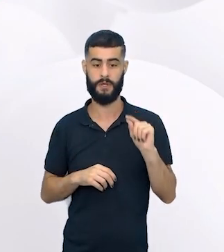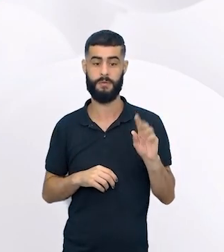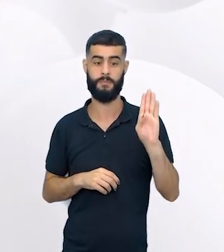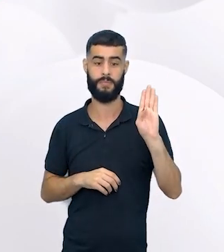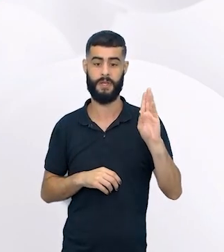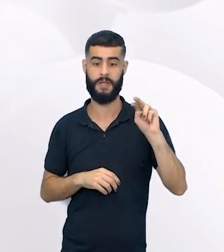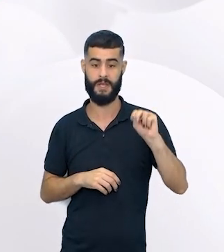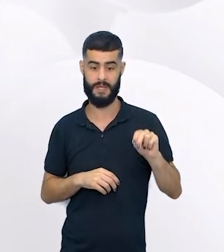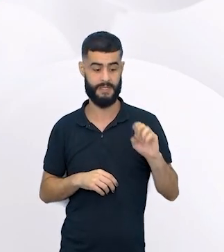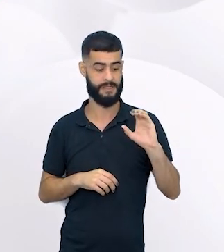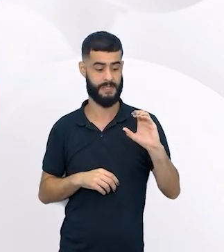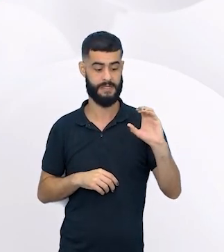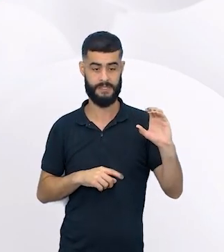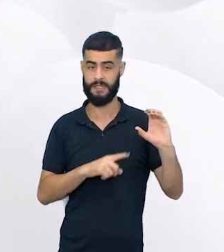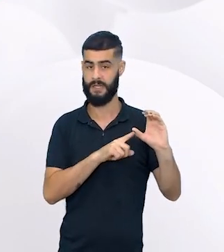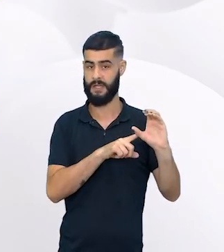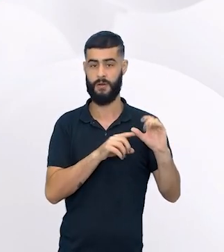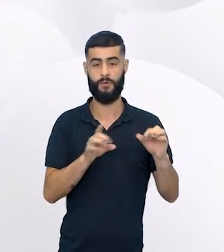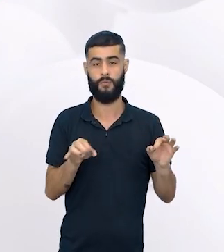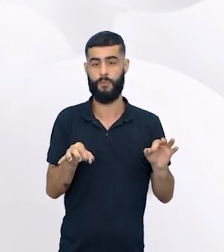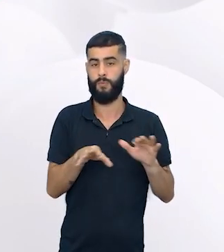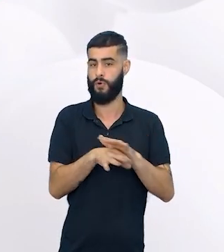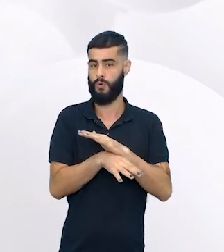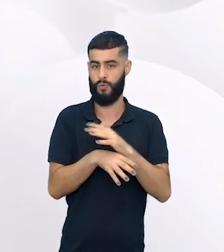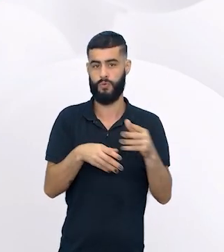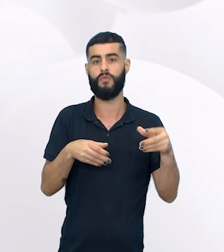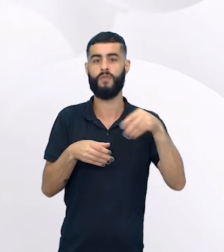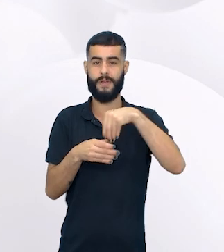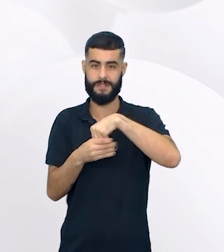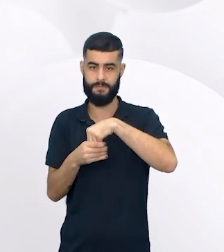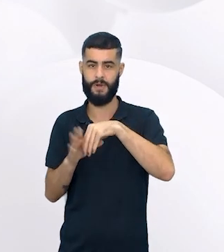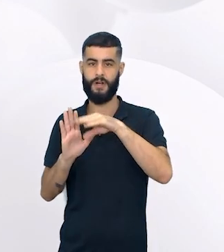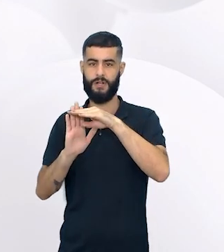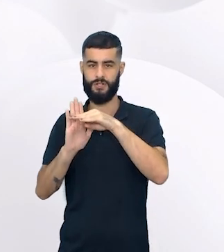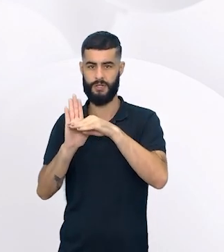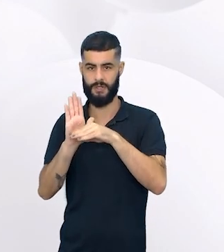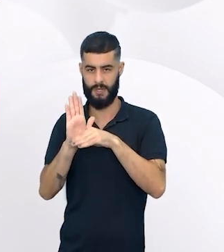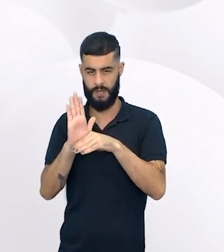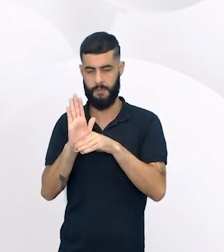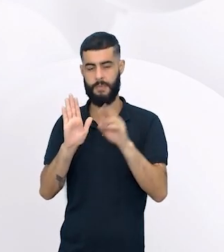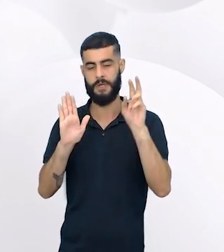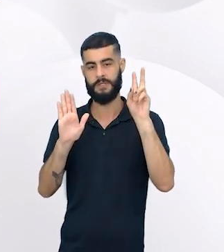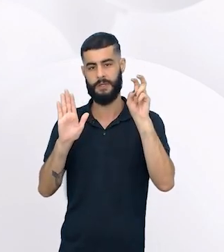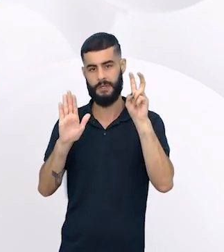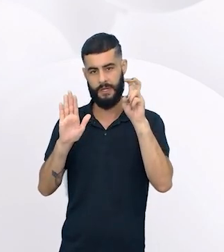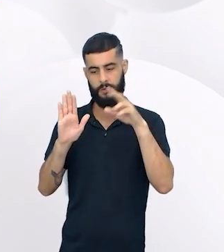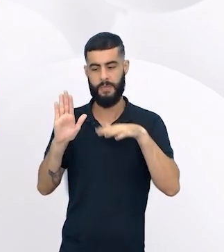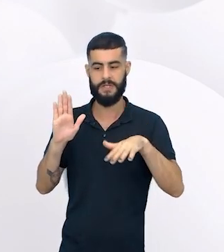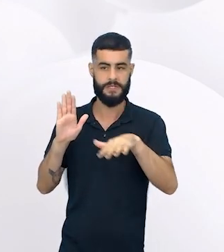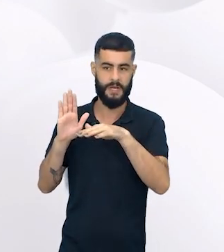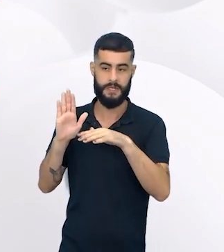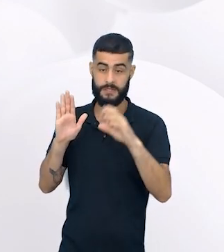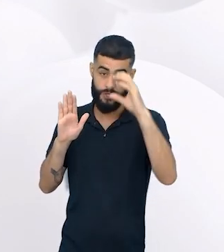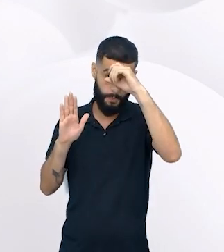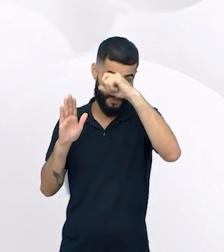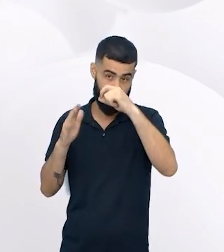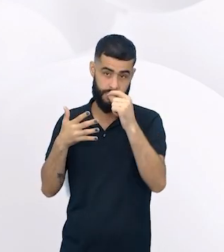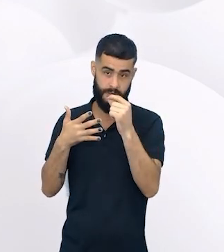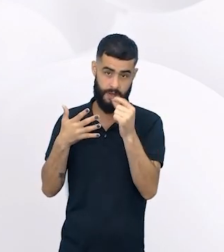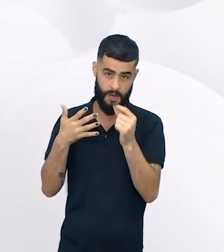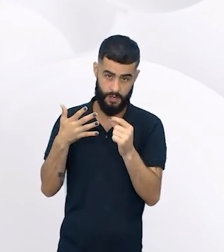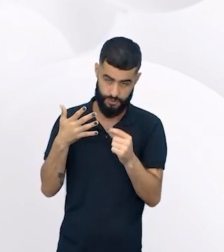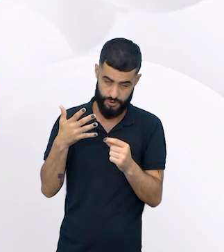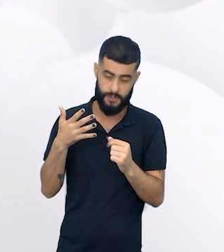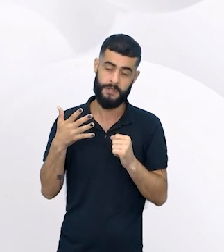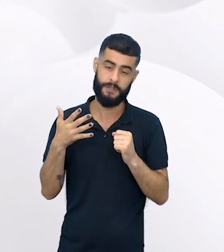vai integrar com as áreas de conhecimento. Então, provavelmente no componente que você ministra, aí você vai perceber isso, o